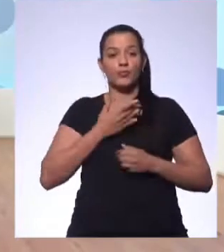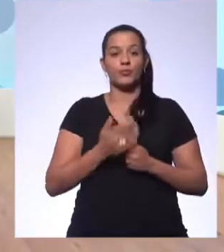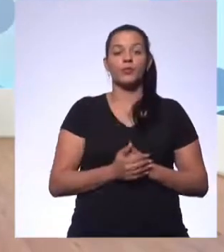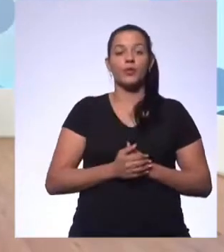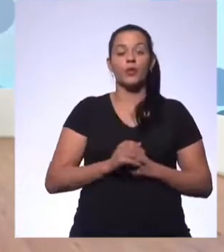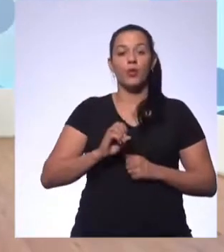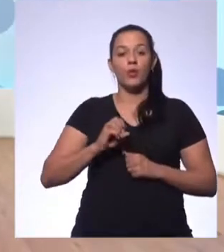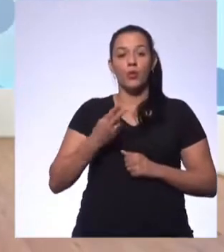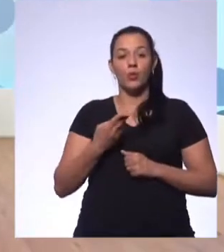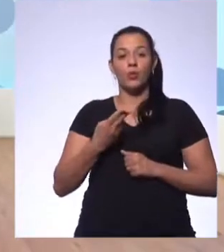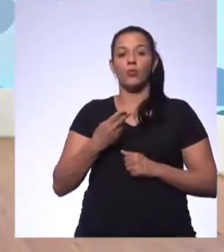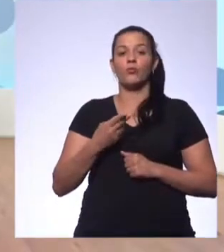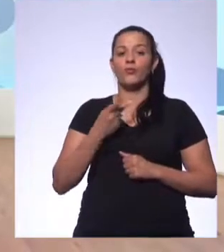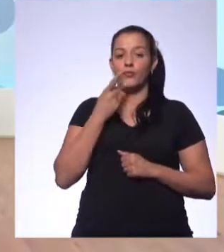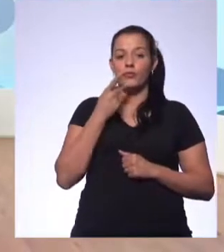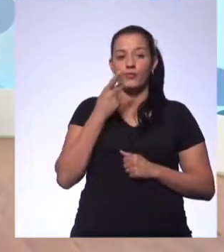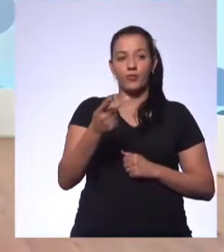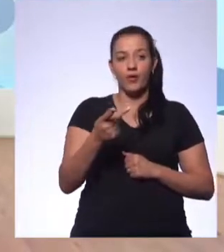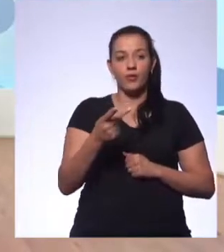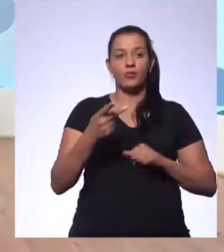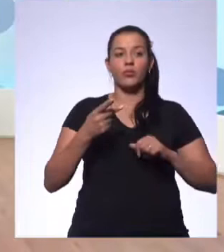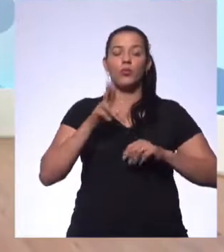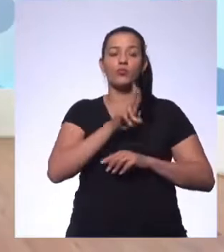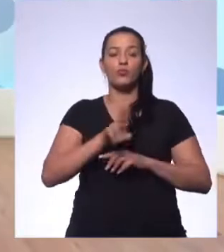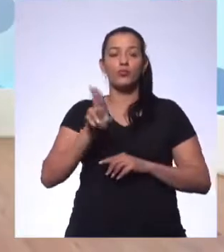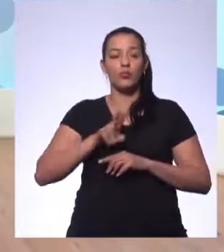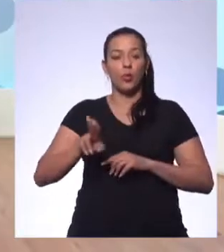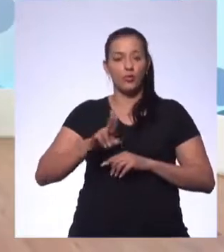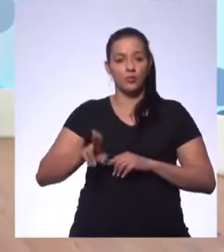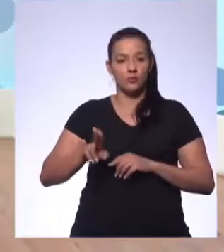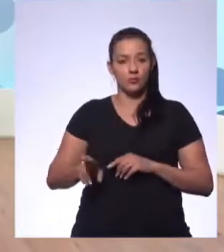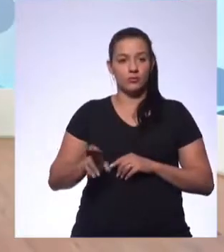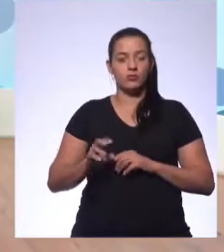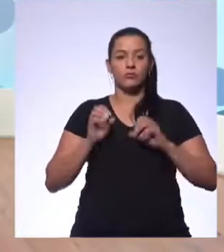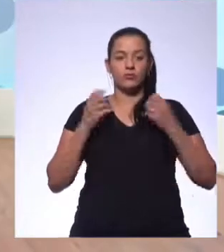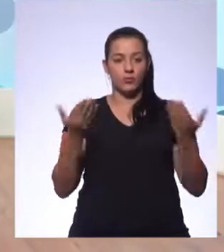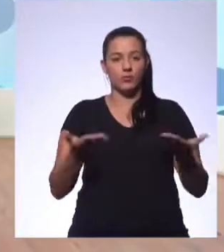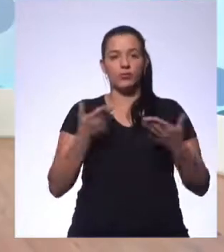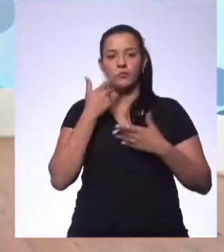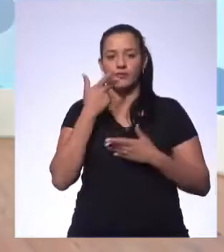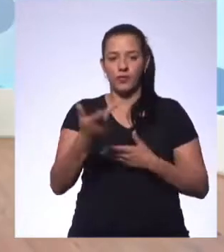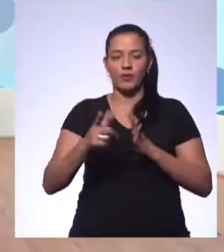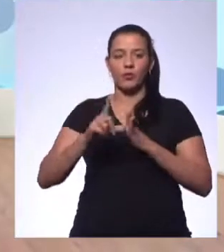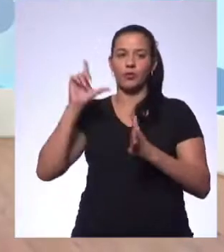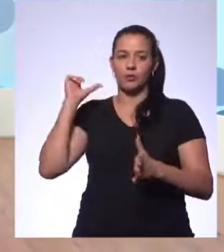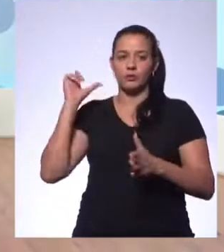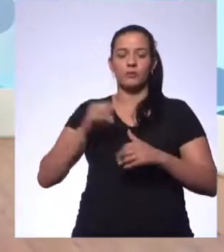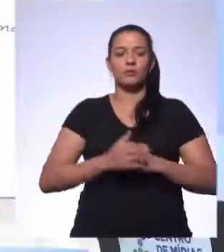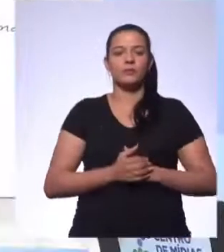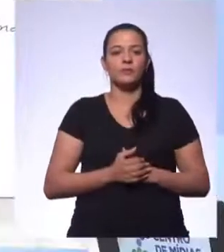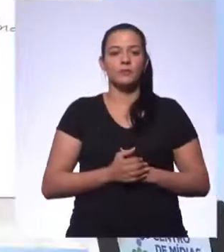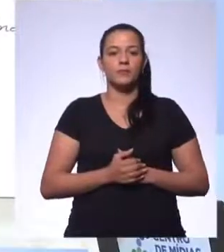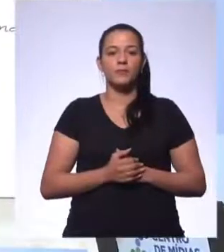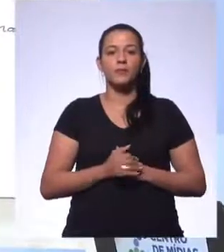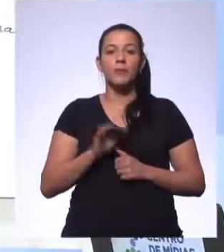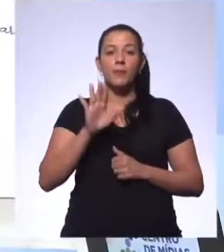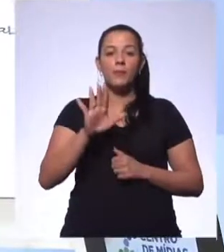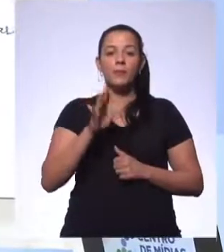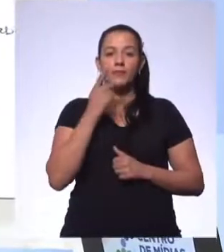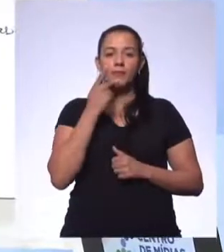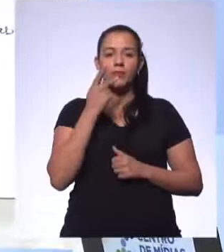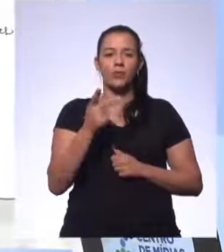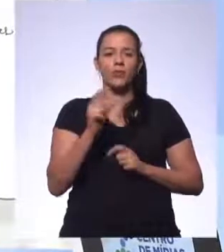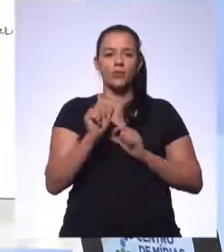Citou apenas, né, os nomes dos artistas, tá? Como a gente citou antes, como a gente pediu antes. Só que assim, né, aqui você